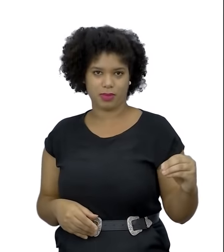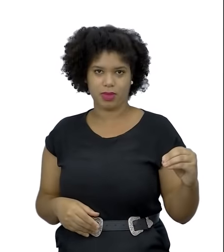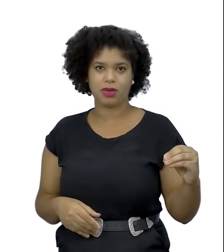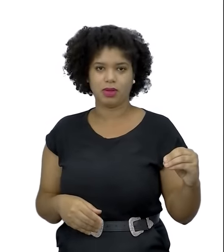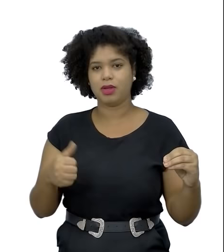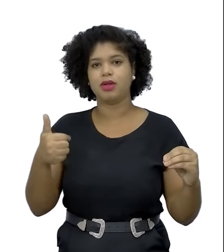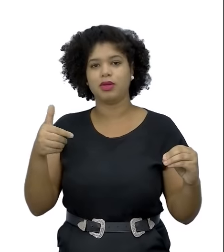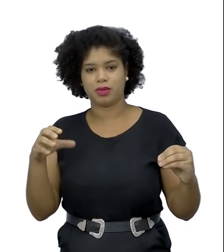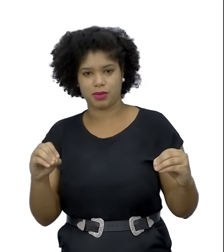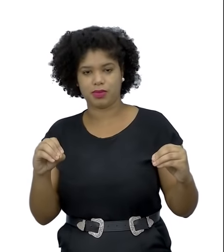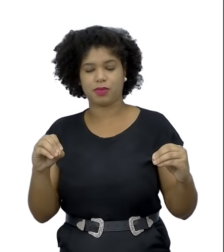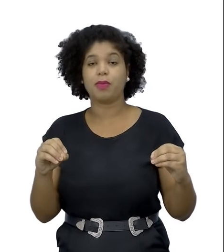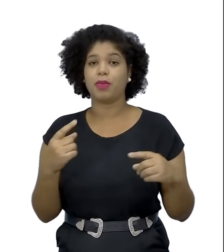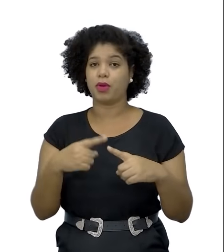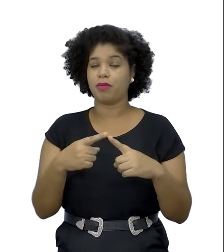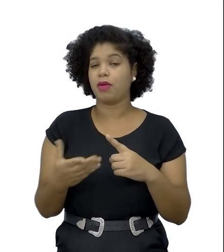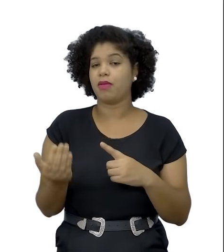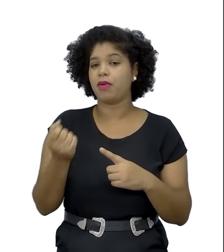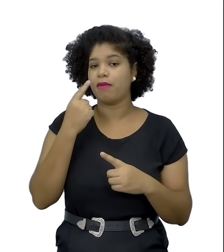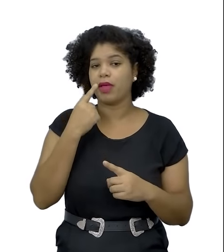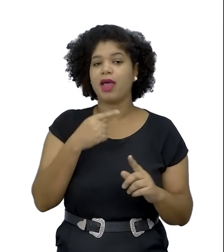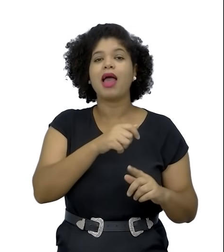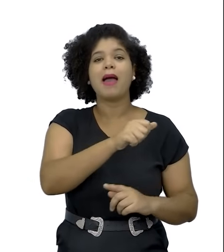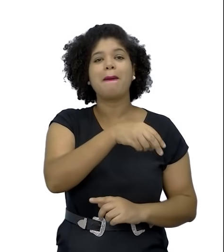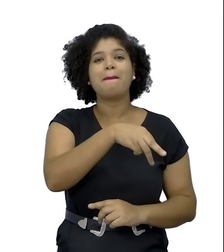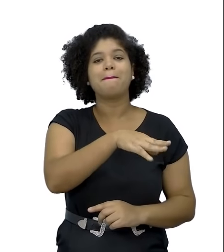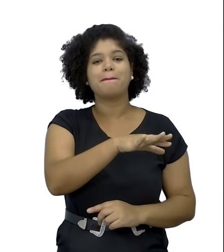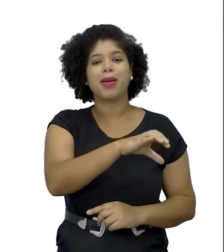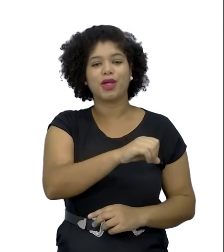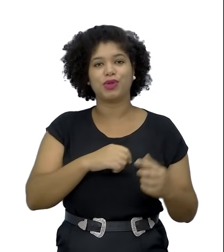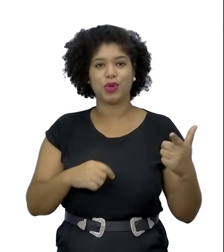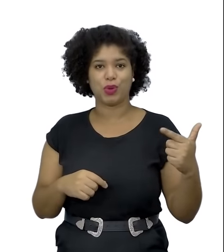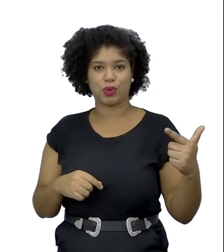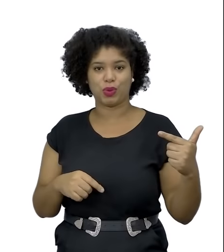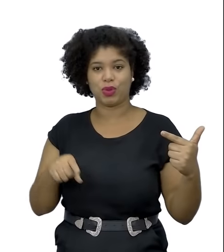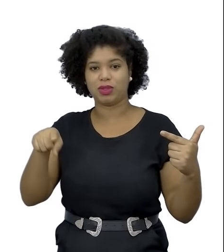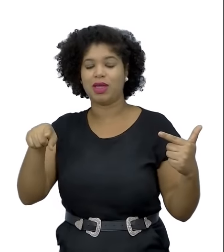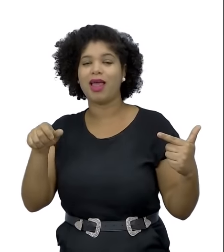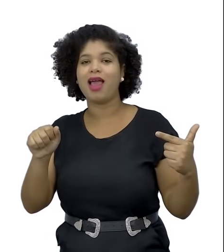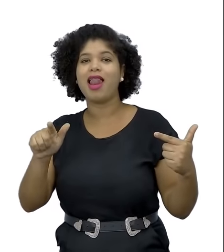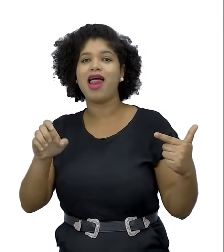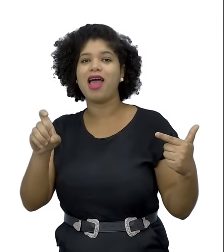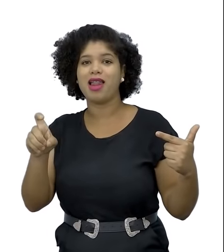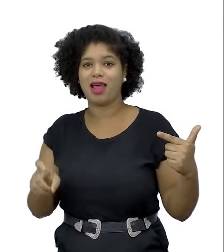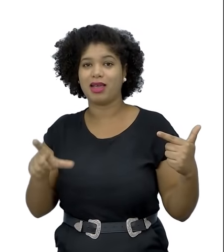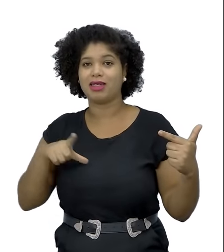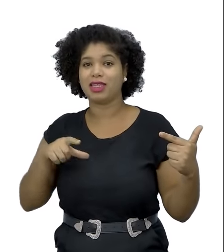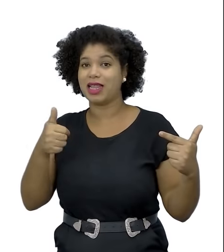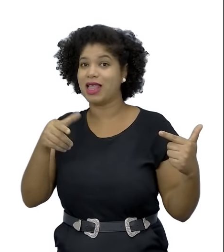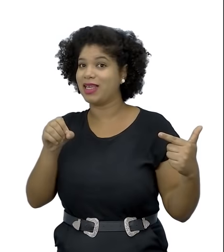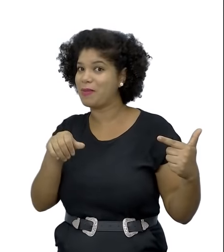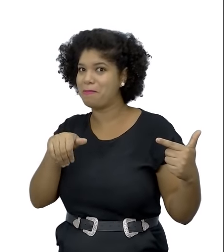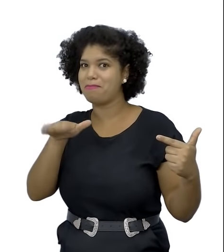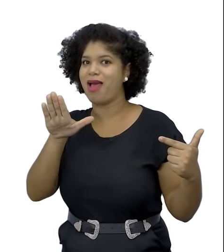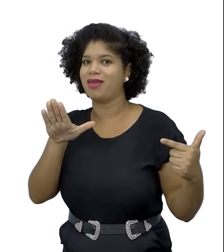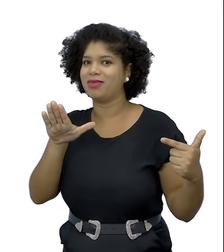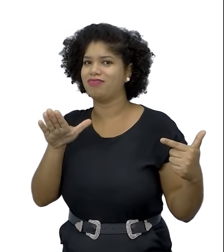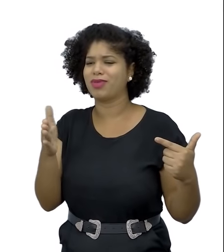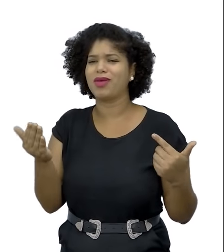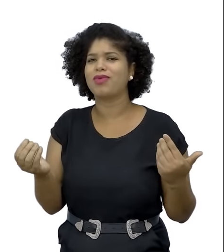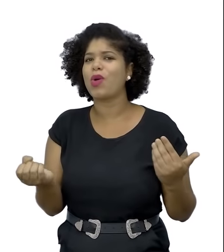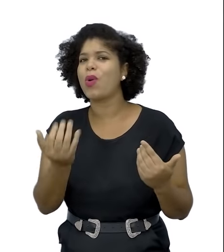Mário. Mário tem 12 figurinhas e Alex tem 10 a mais que Mário. Quantas figurinhas tem Alex? E